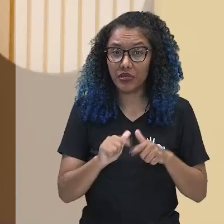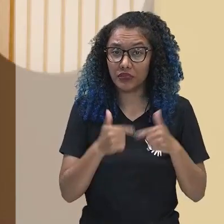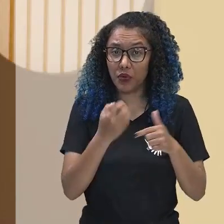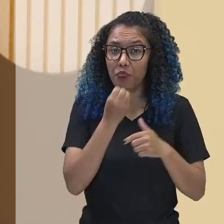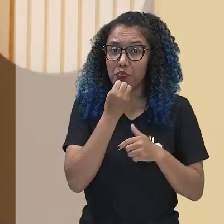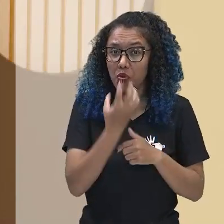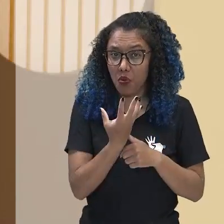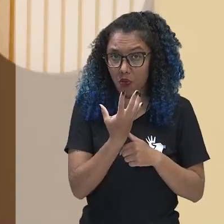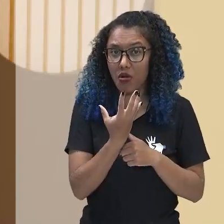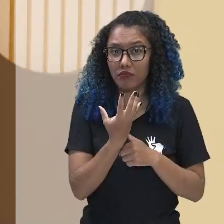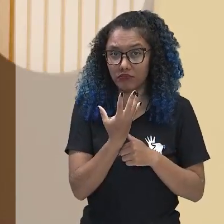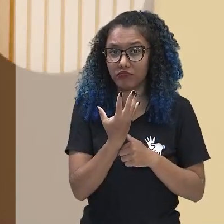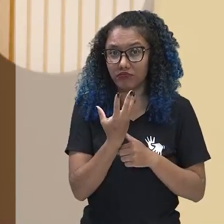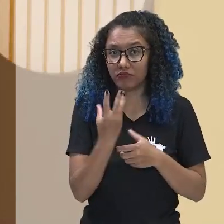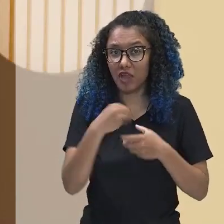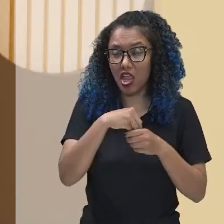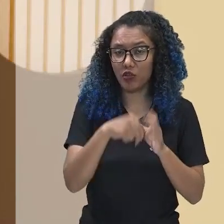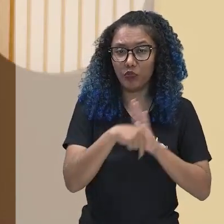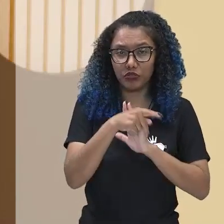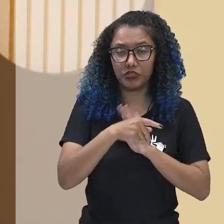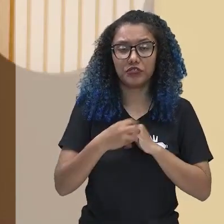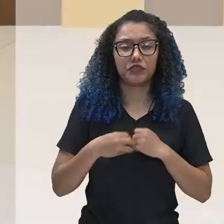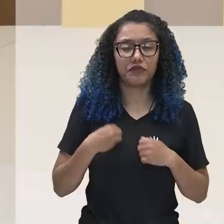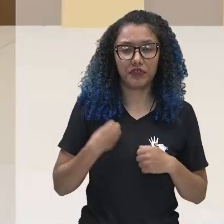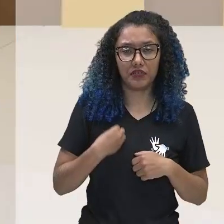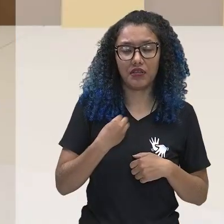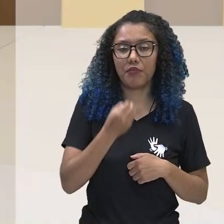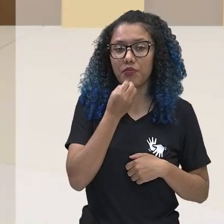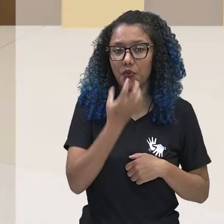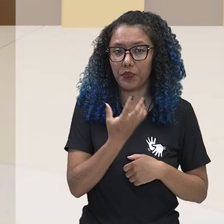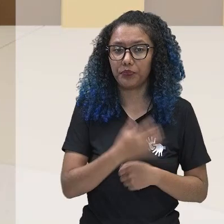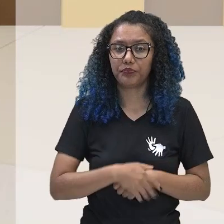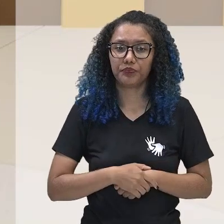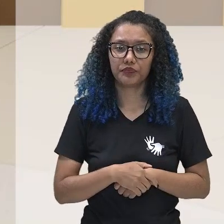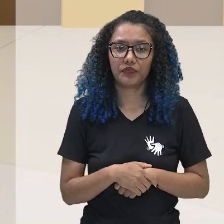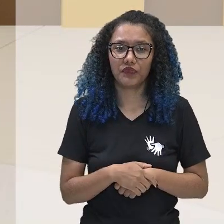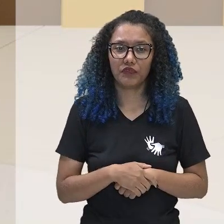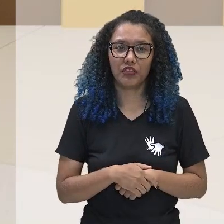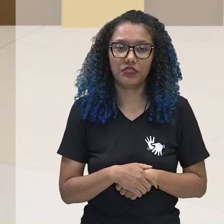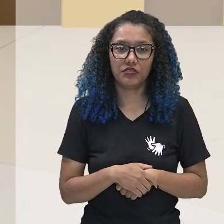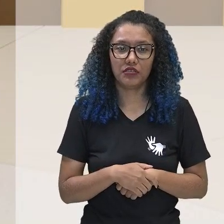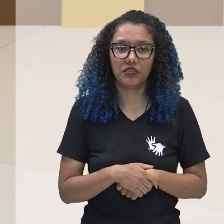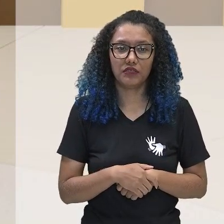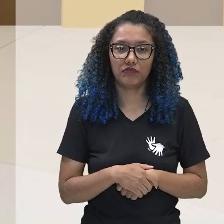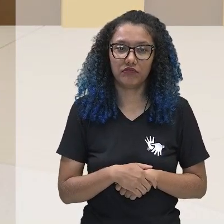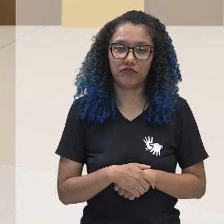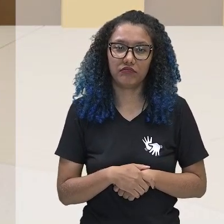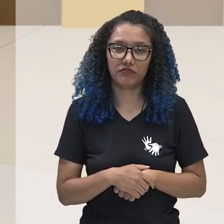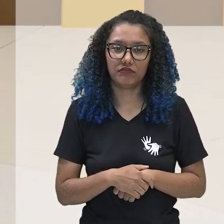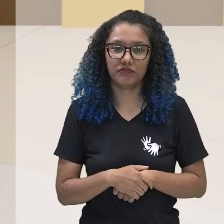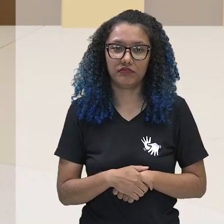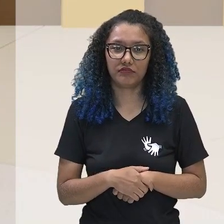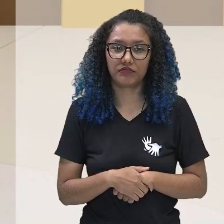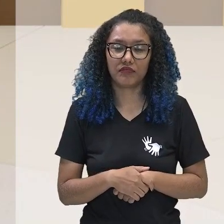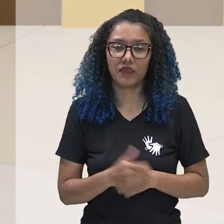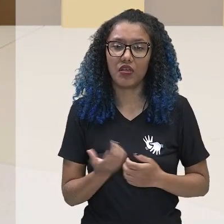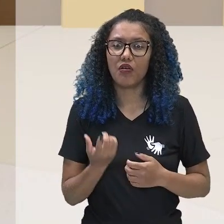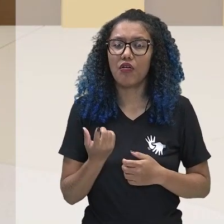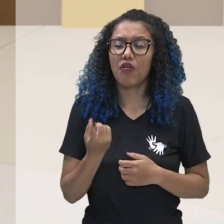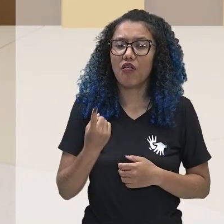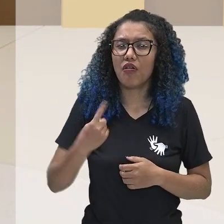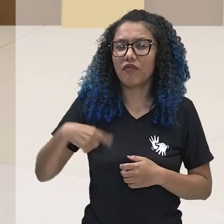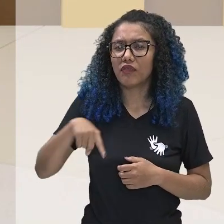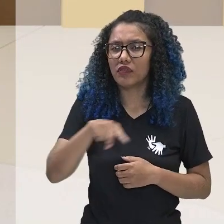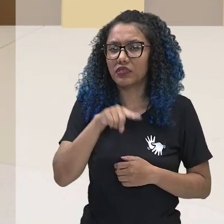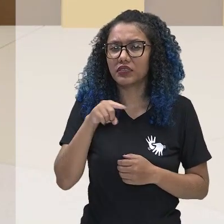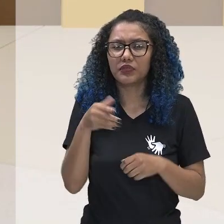maravilhoso. Isso nos leva à reflexão, olha só, como você atua no seu bairro